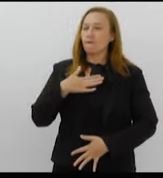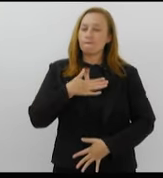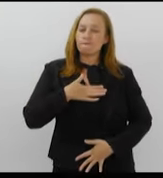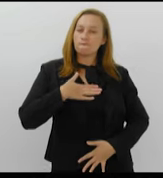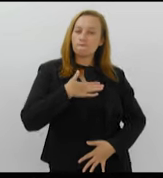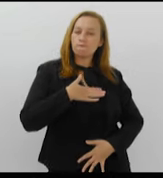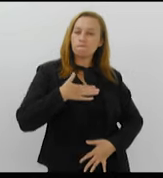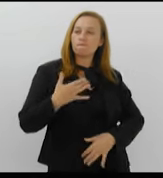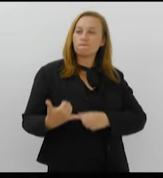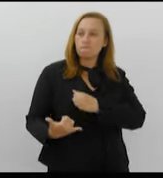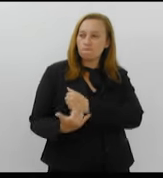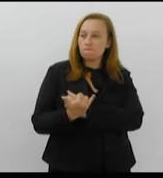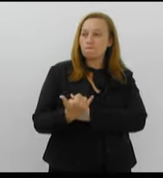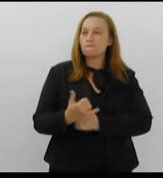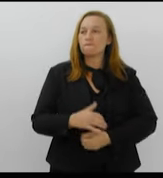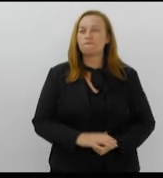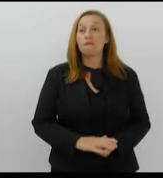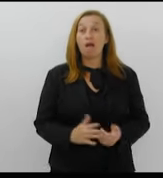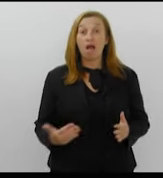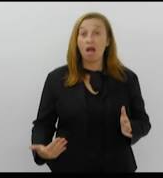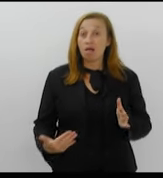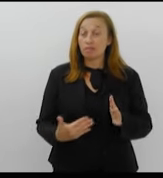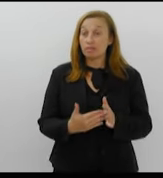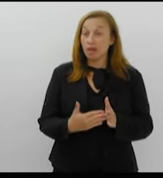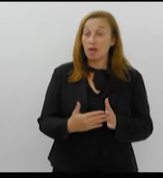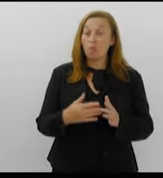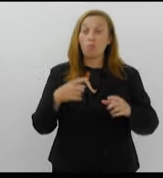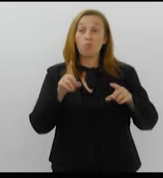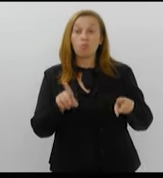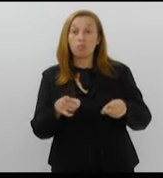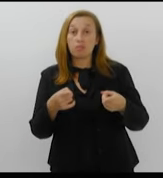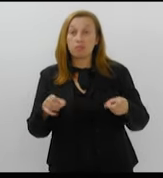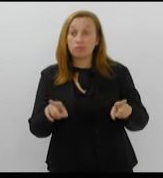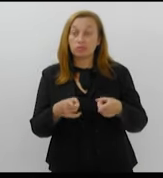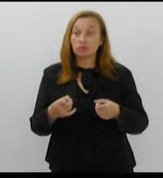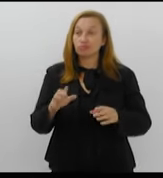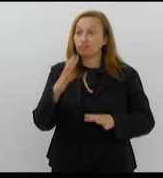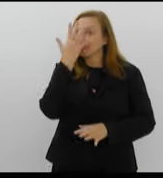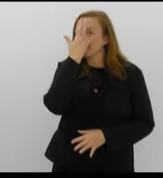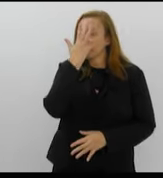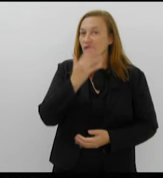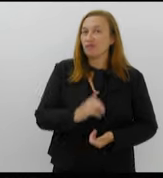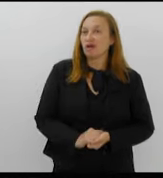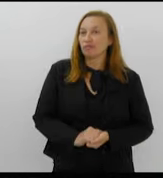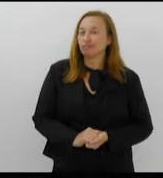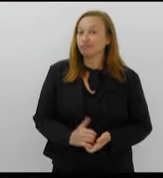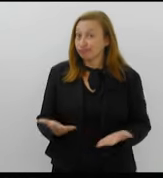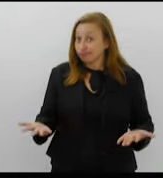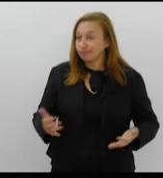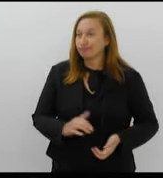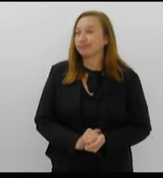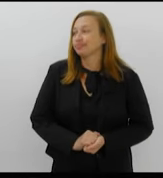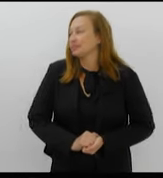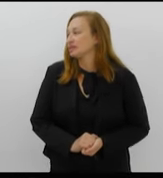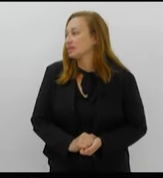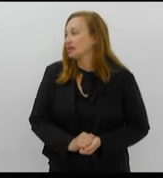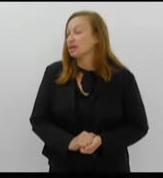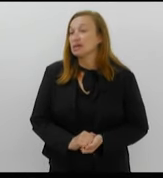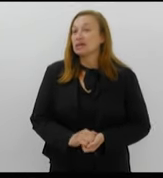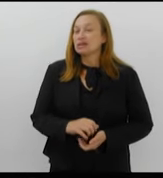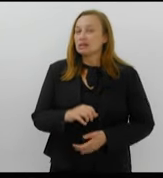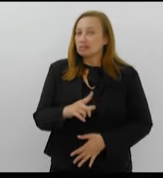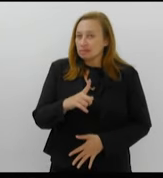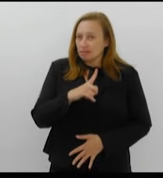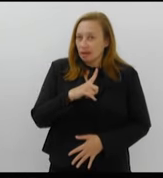Que até é um bloco carnavalesco, me engana que eu gosto. Ora, se tem que ter